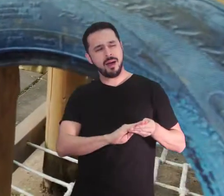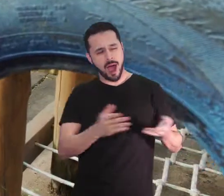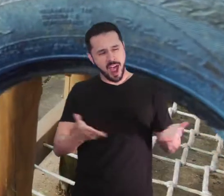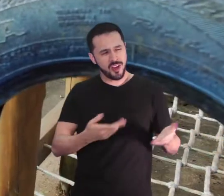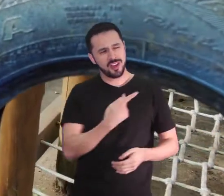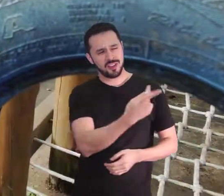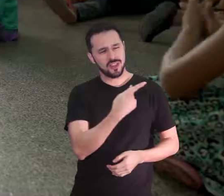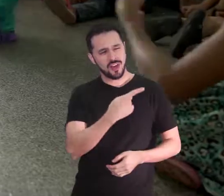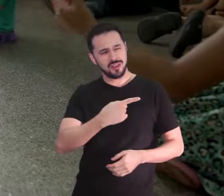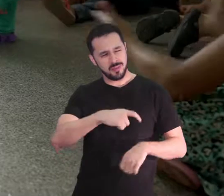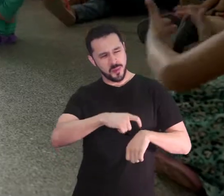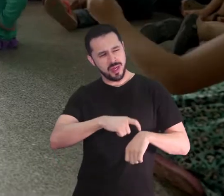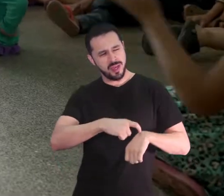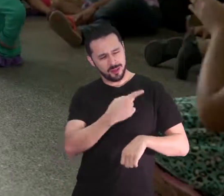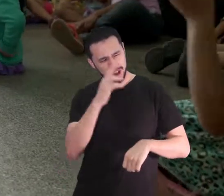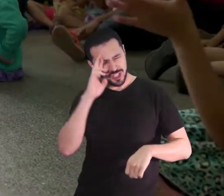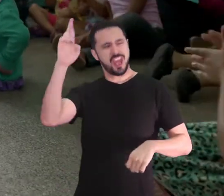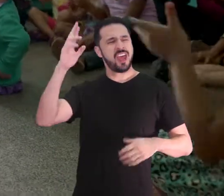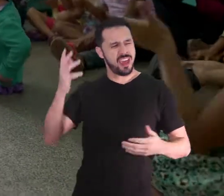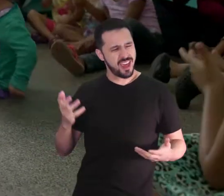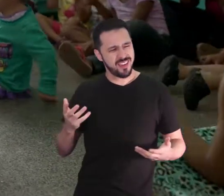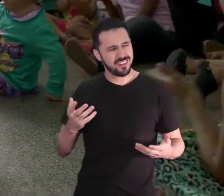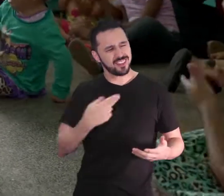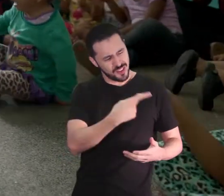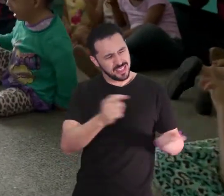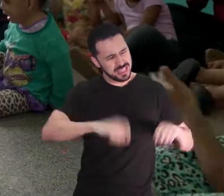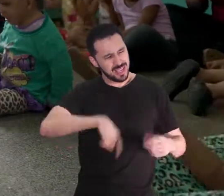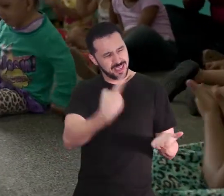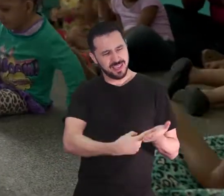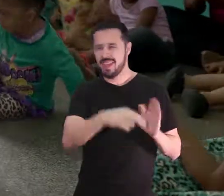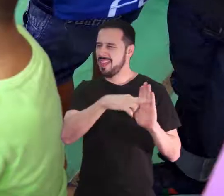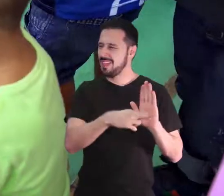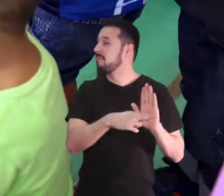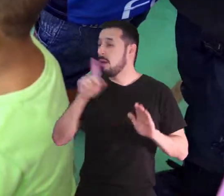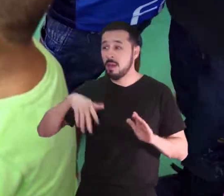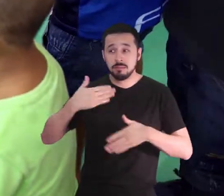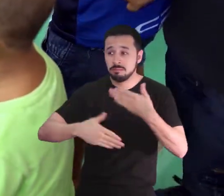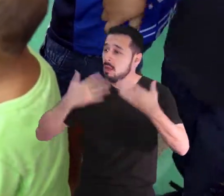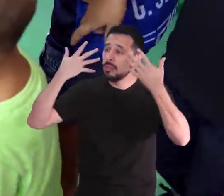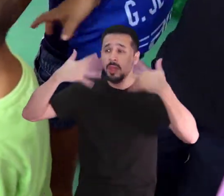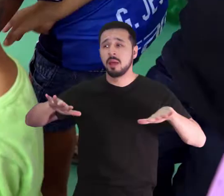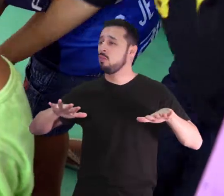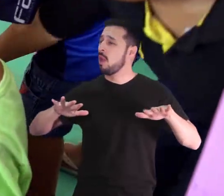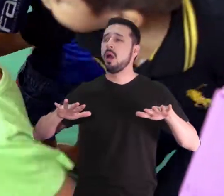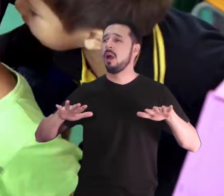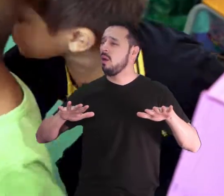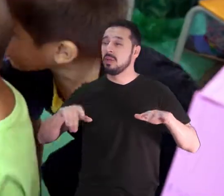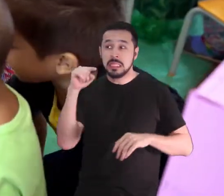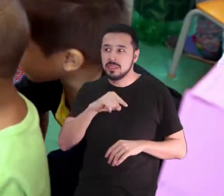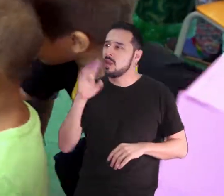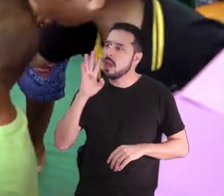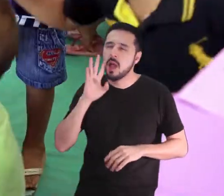volta. Elas vão entender que aquilo é o momento delas, vão interagir, vão criar regras. As coisas vão se estabelecer normalmente,